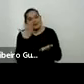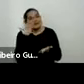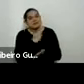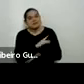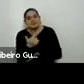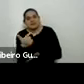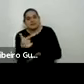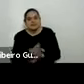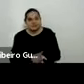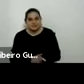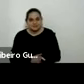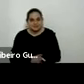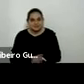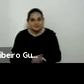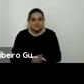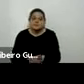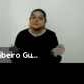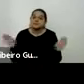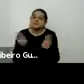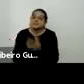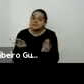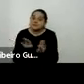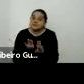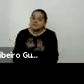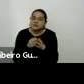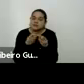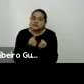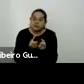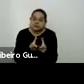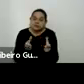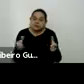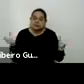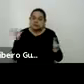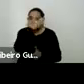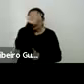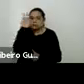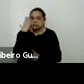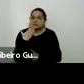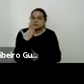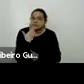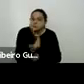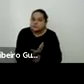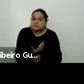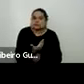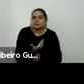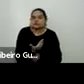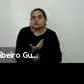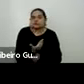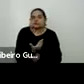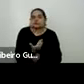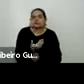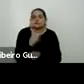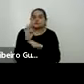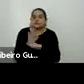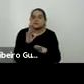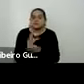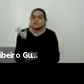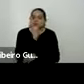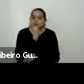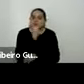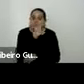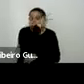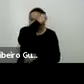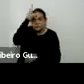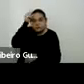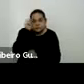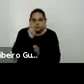enorme expansão de auxílios emergenciais no âmbito de prefeituras, Tá? sejam das capitais,